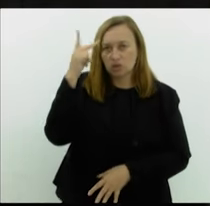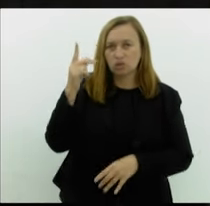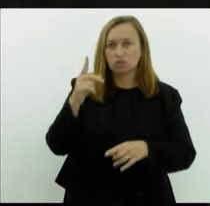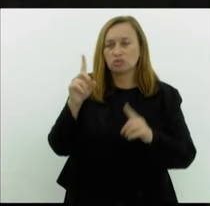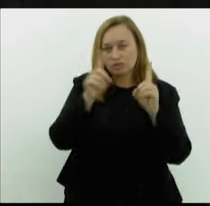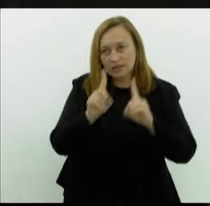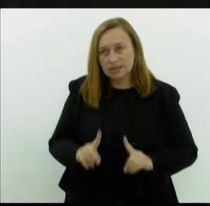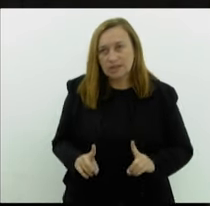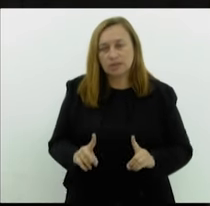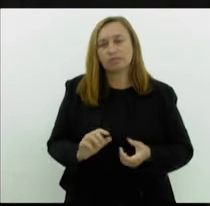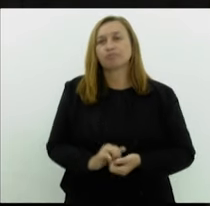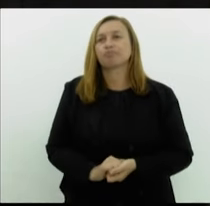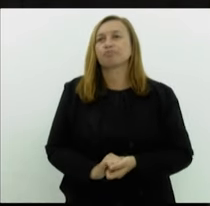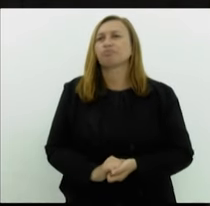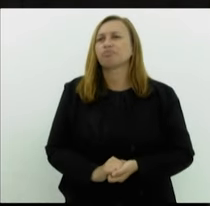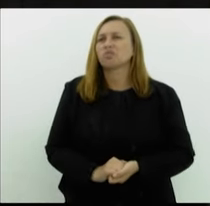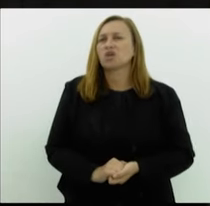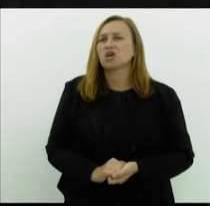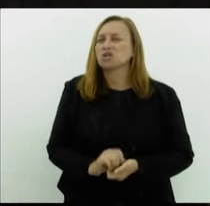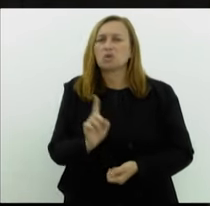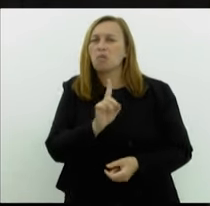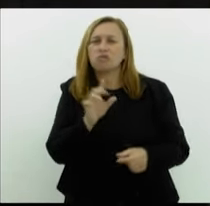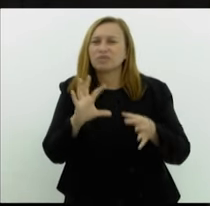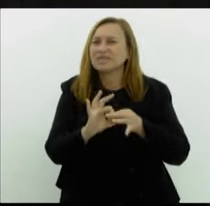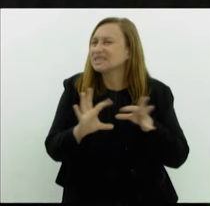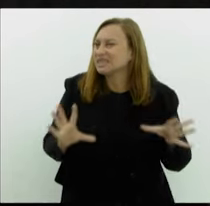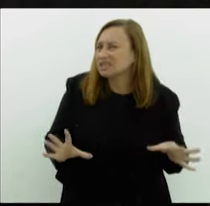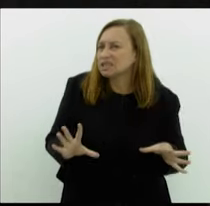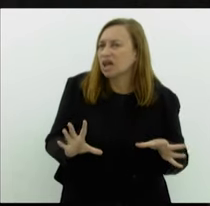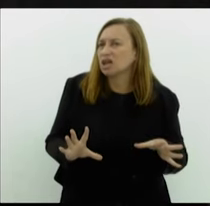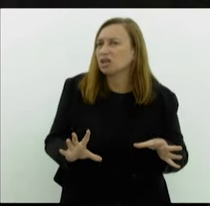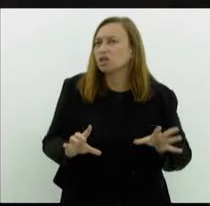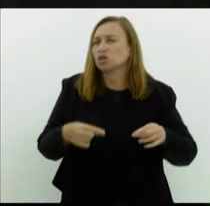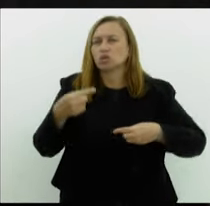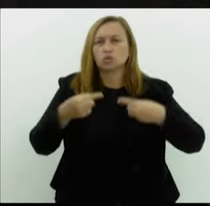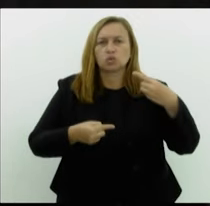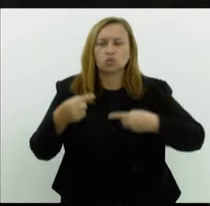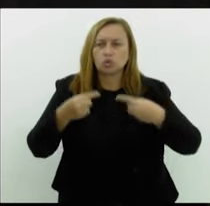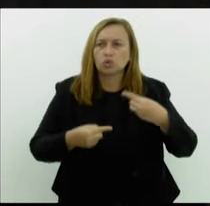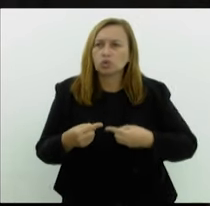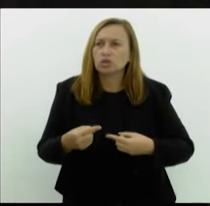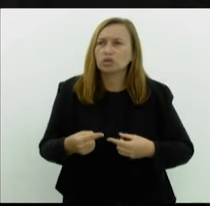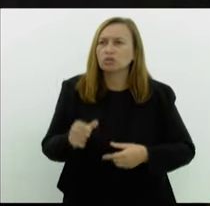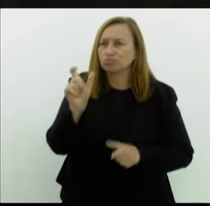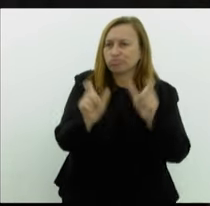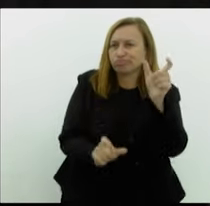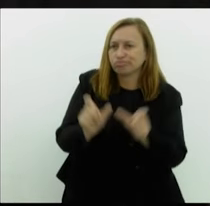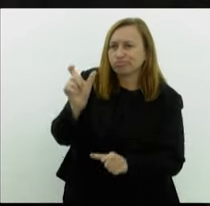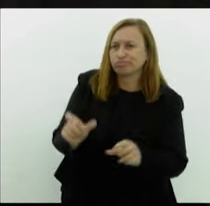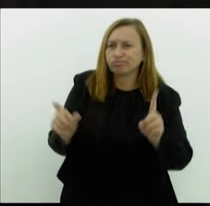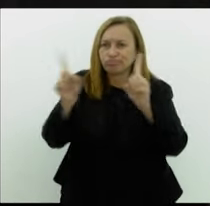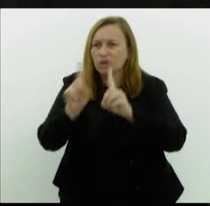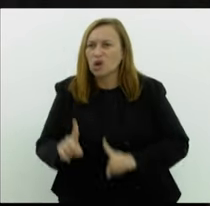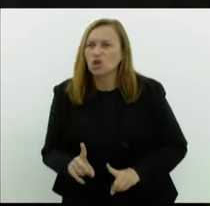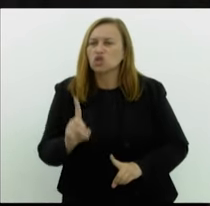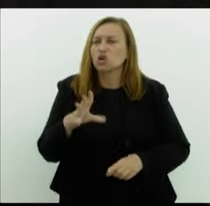deficiência. Não vamos permitir que o debate do direito da pessoa com deficiência seja só um